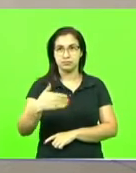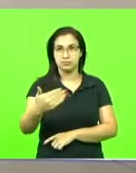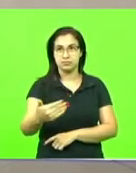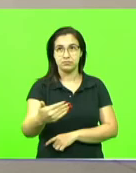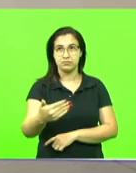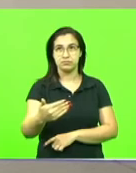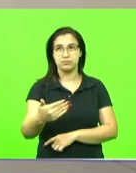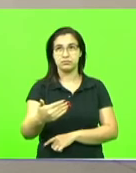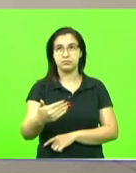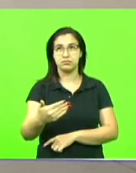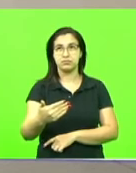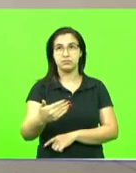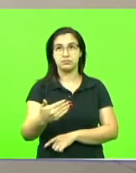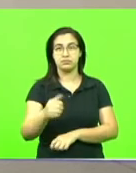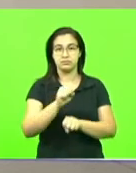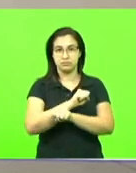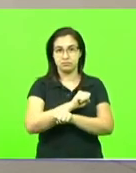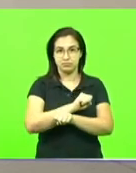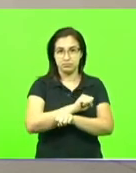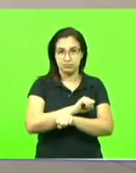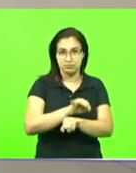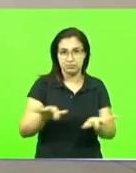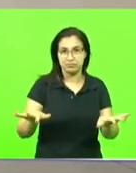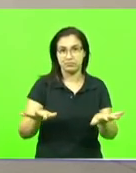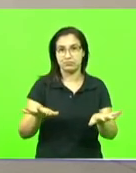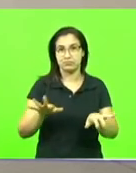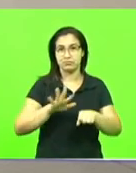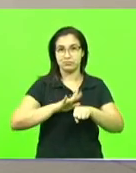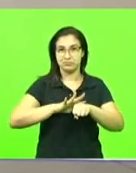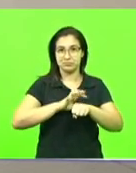da contaminação do Covid-19, foi o primeiro